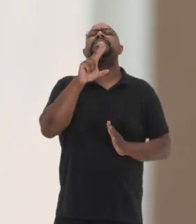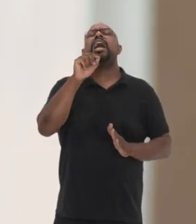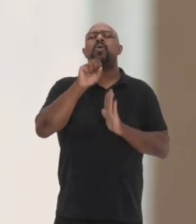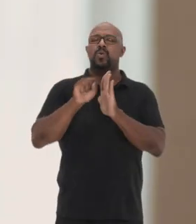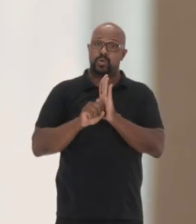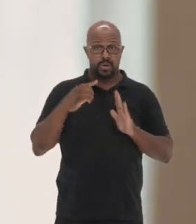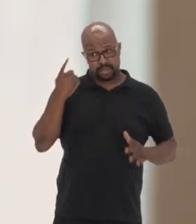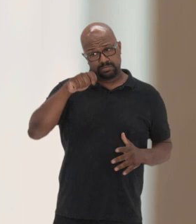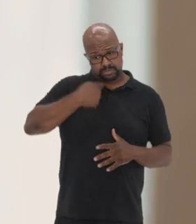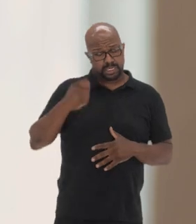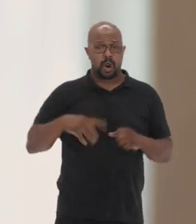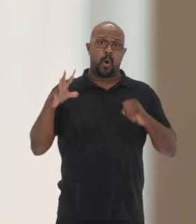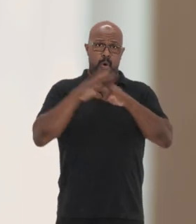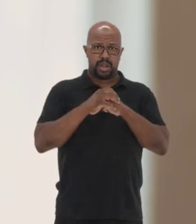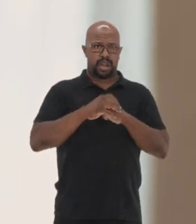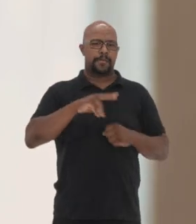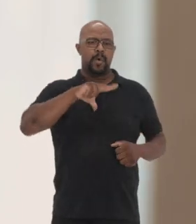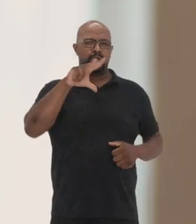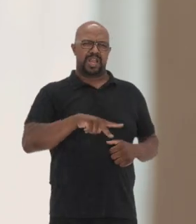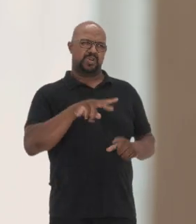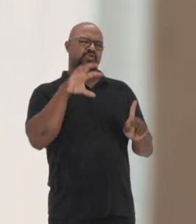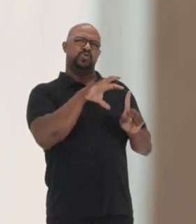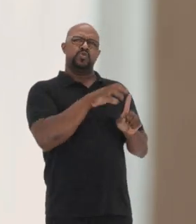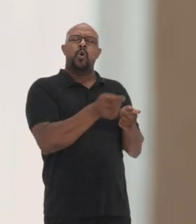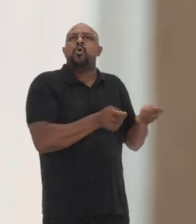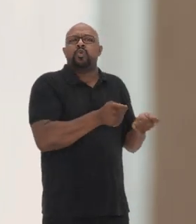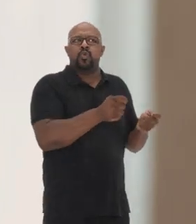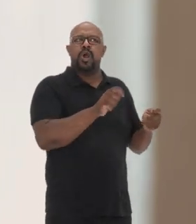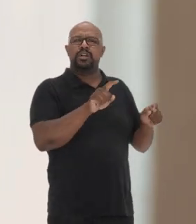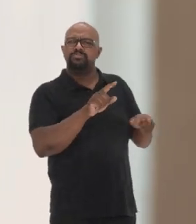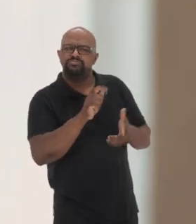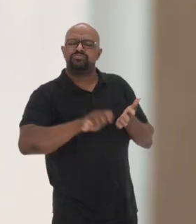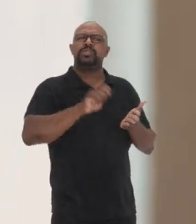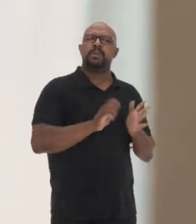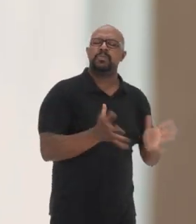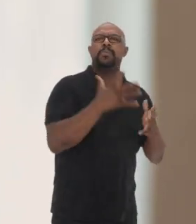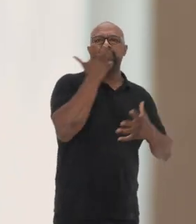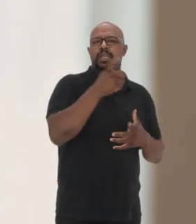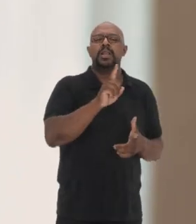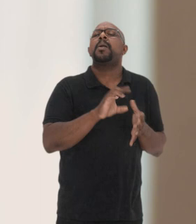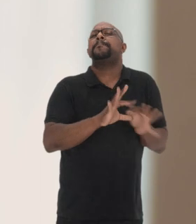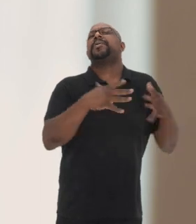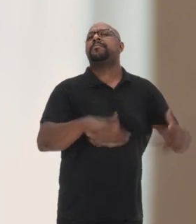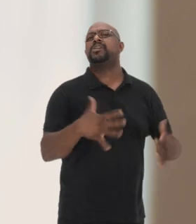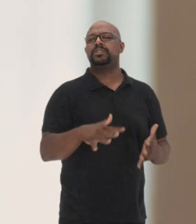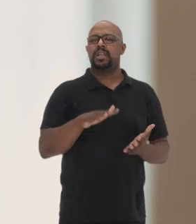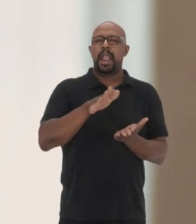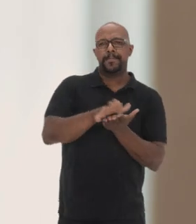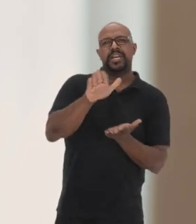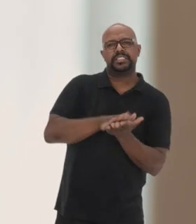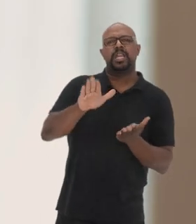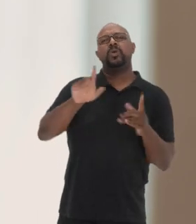éramos colônia Portugal exercia um grande controle da produção musical não permitia não permitia a impressão de